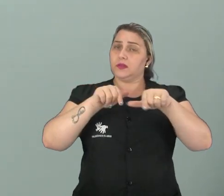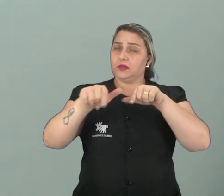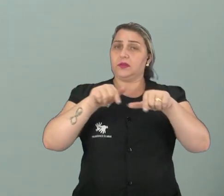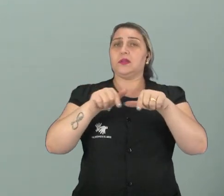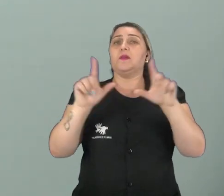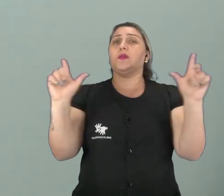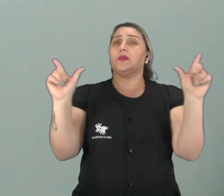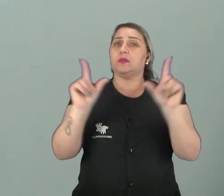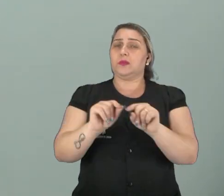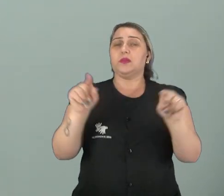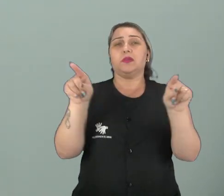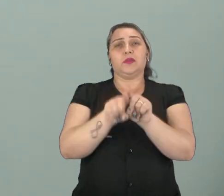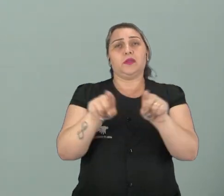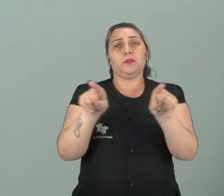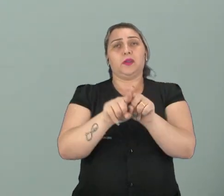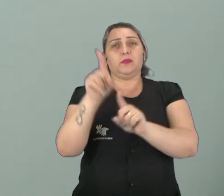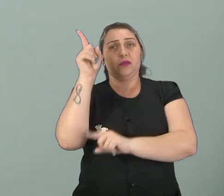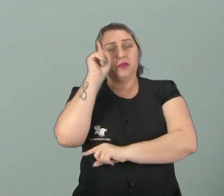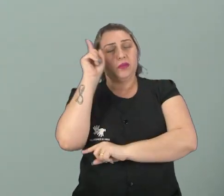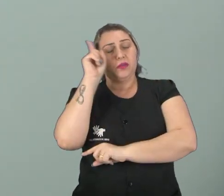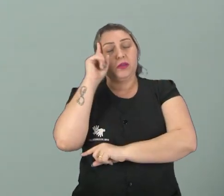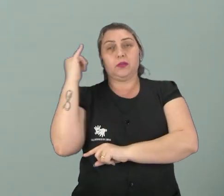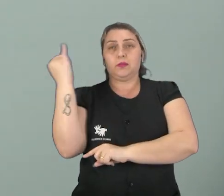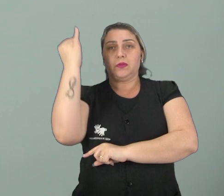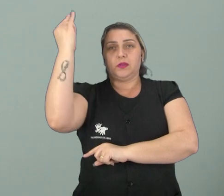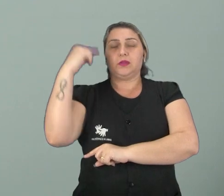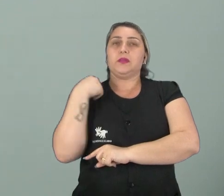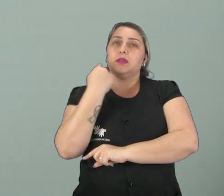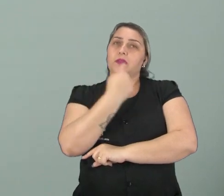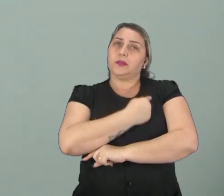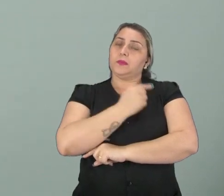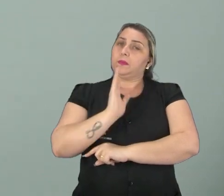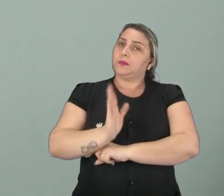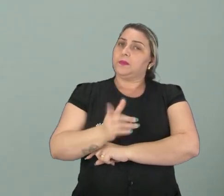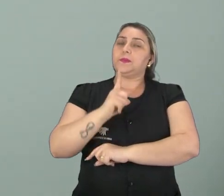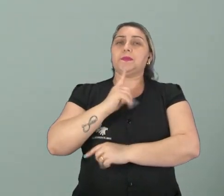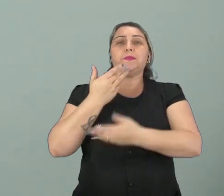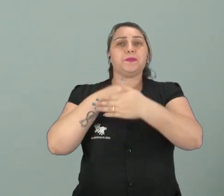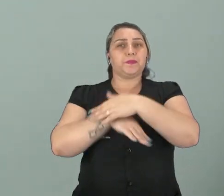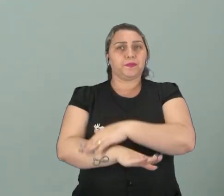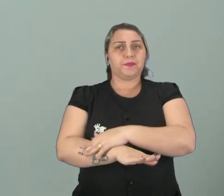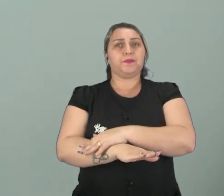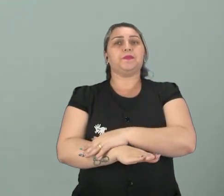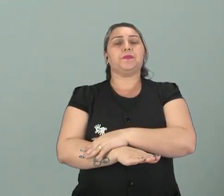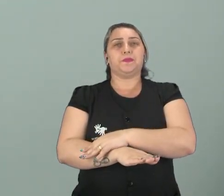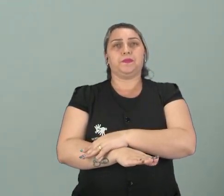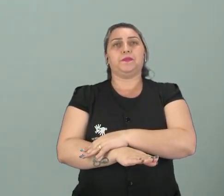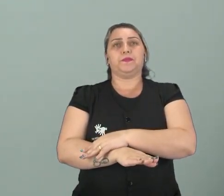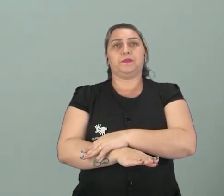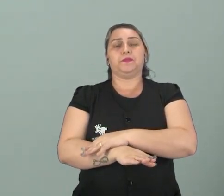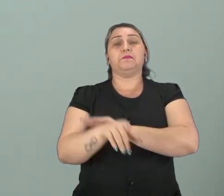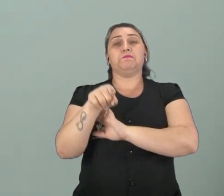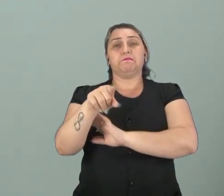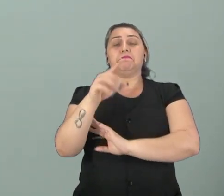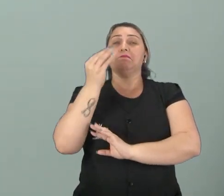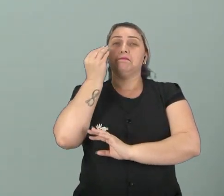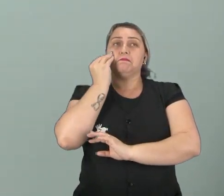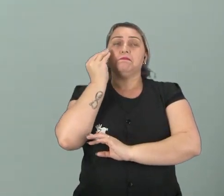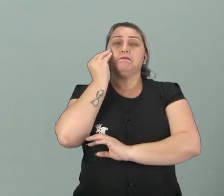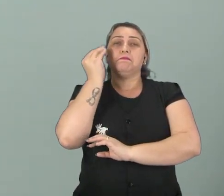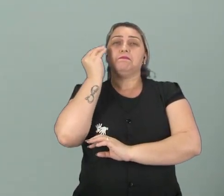ser reduzidas. E é importante que a gente também, quem já tem o hábito, né, de ter uma planta em casa e tudo mais, que você